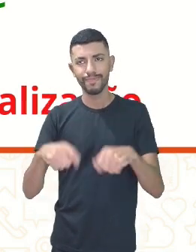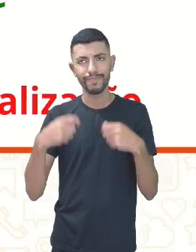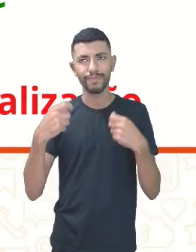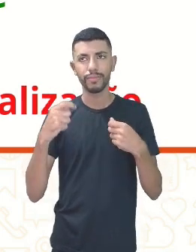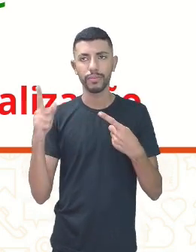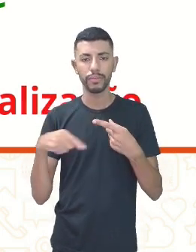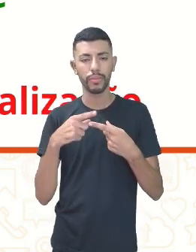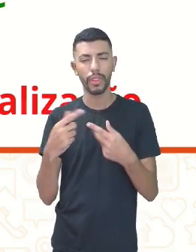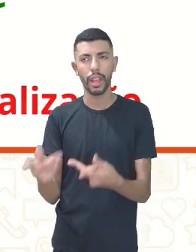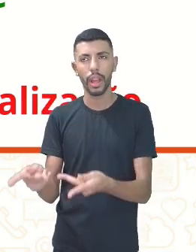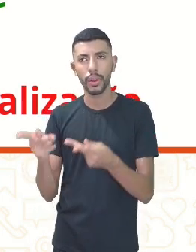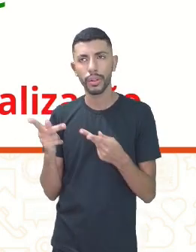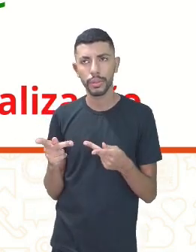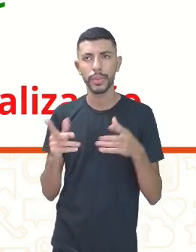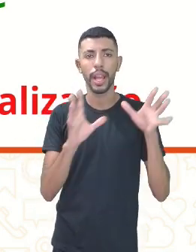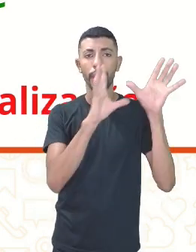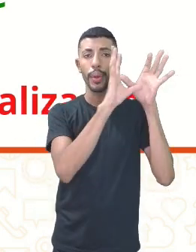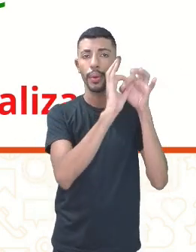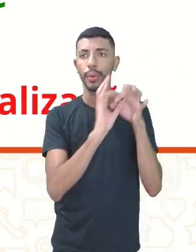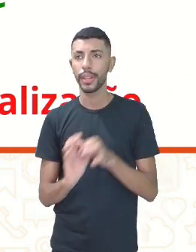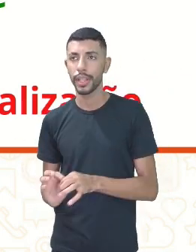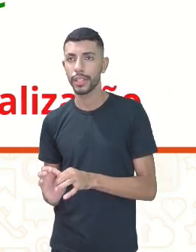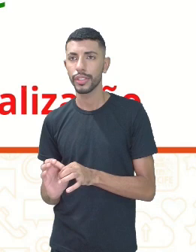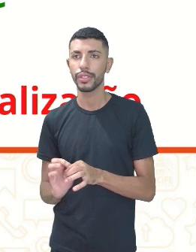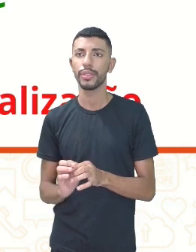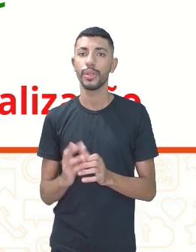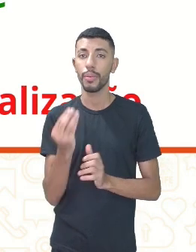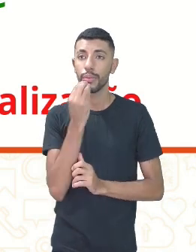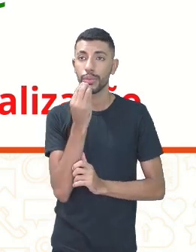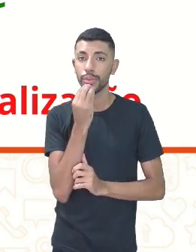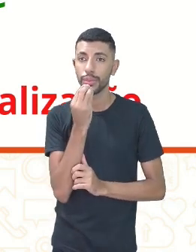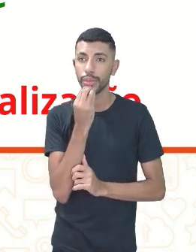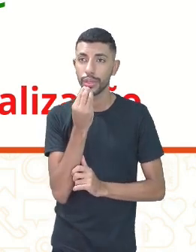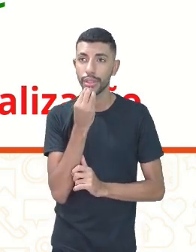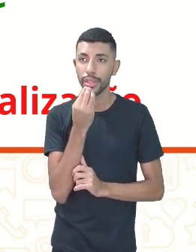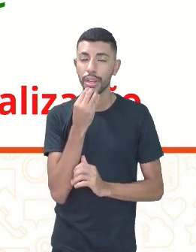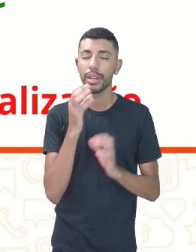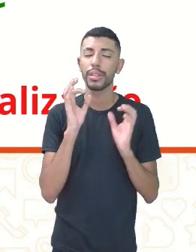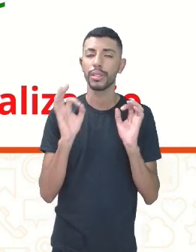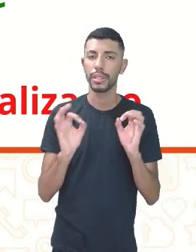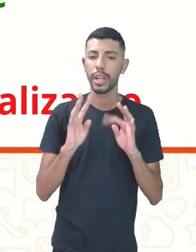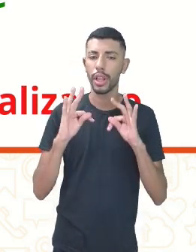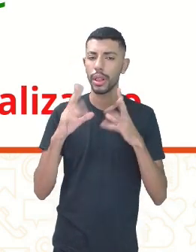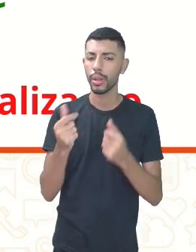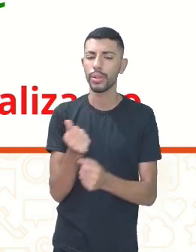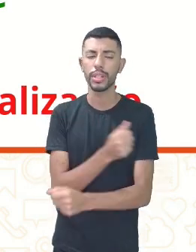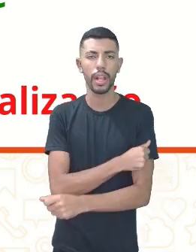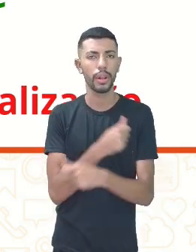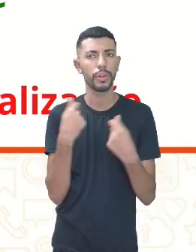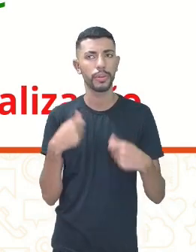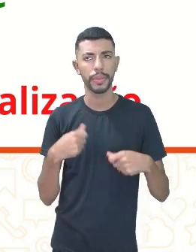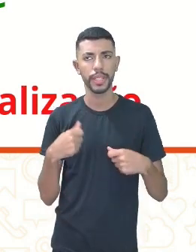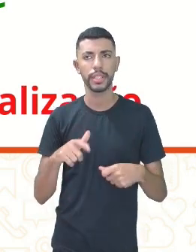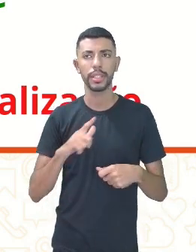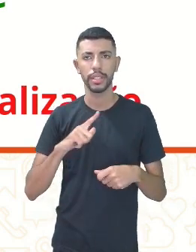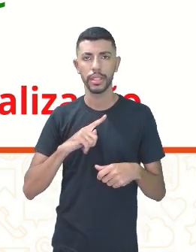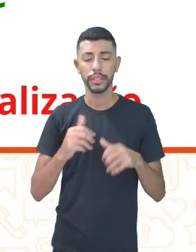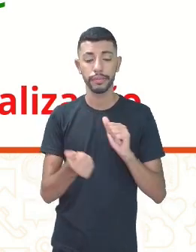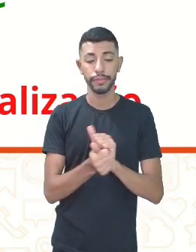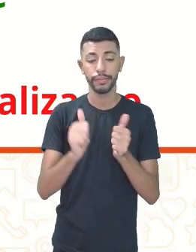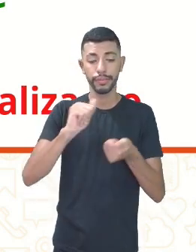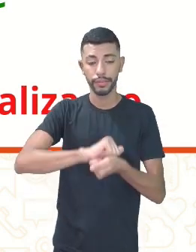ver acolhimento, a contextualização, oportunidades que todos os estudantes precisam ter, o processo